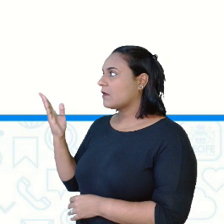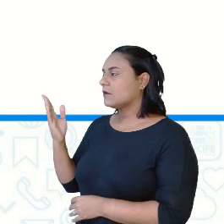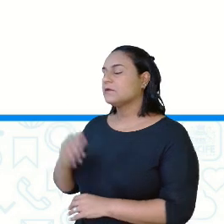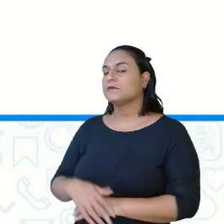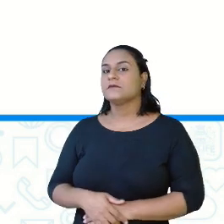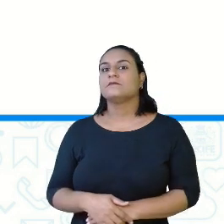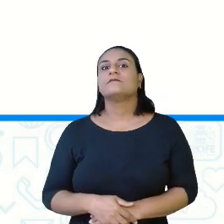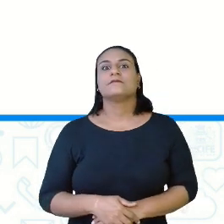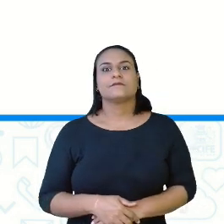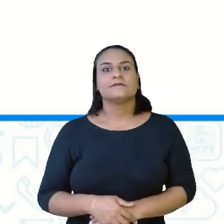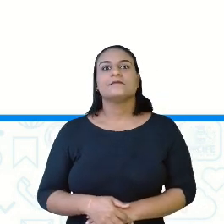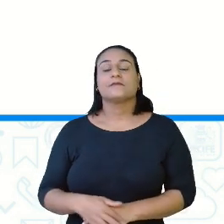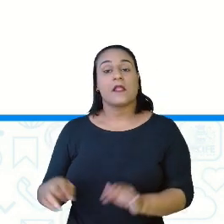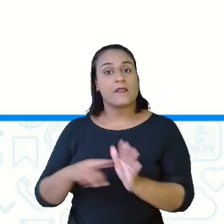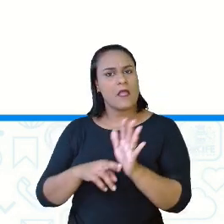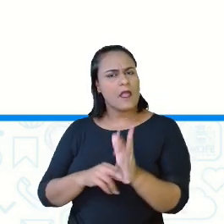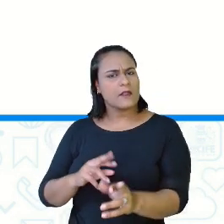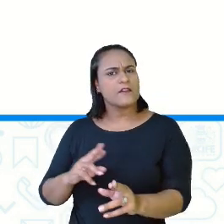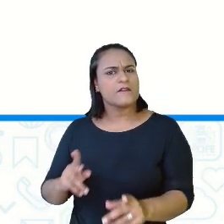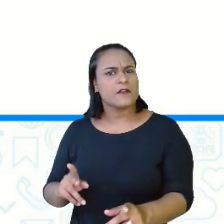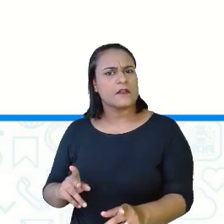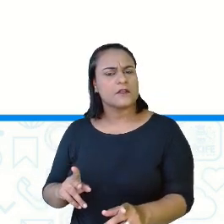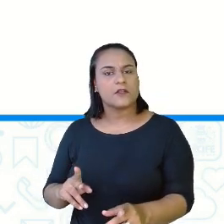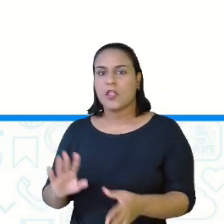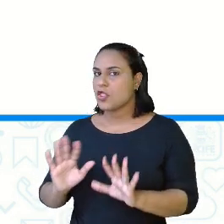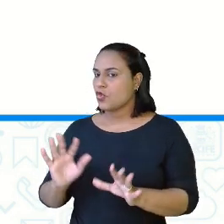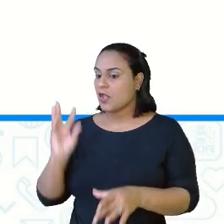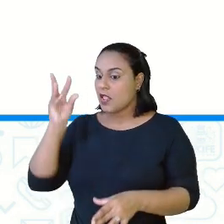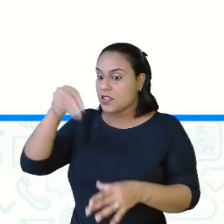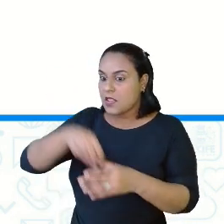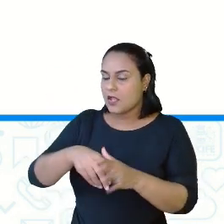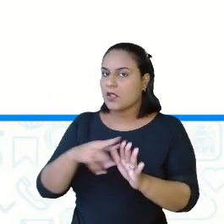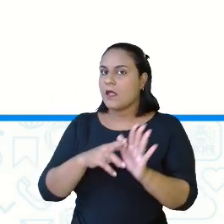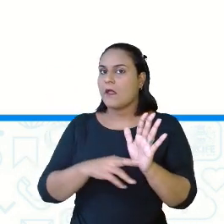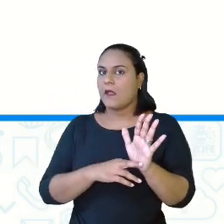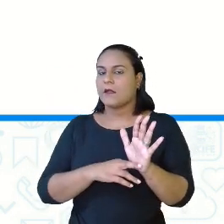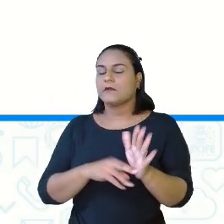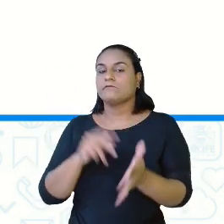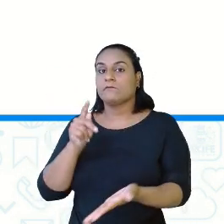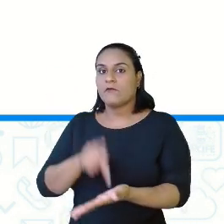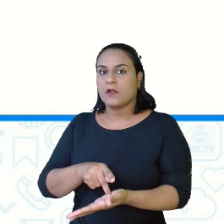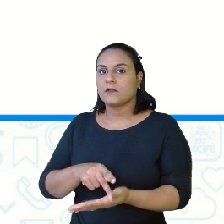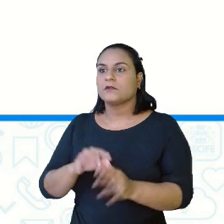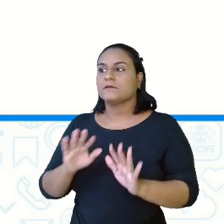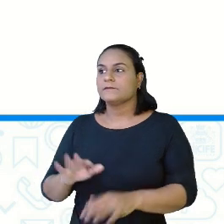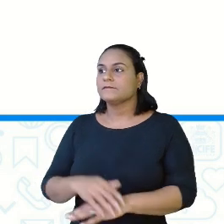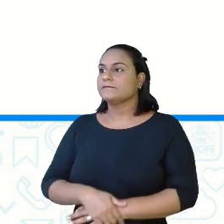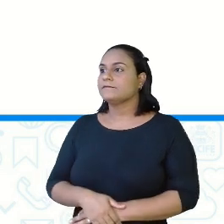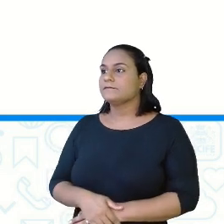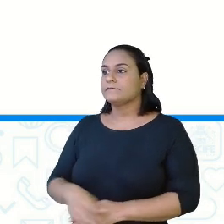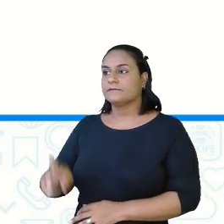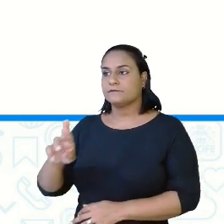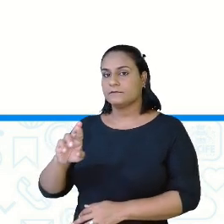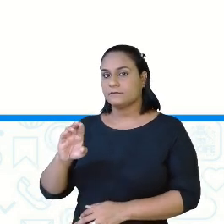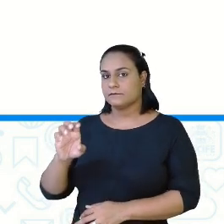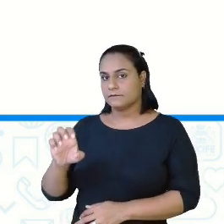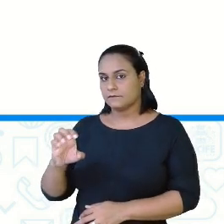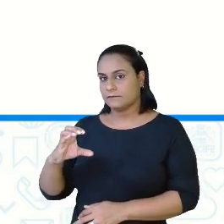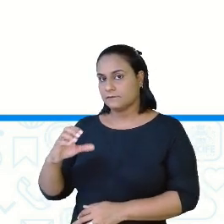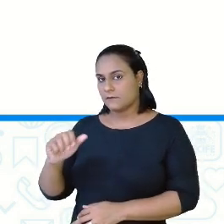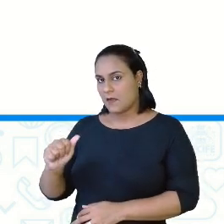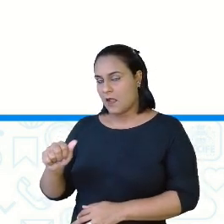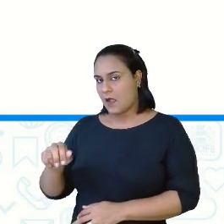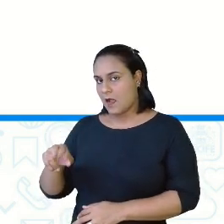nossas exceções, que elas não estão dentro das regras. Quais são? A palavra recalchutagem, que é uma